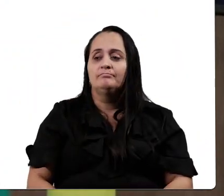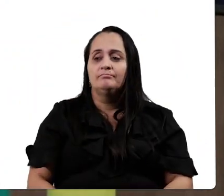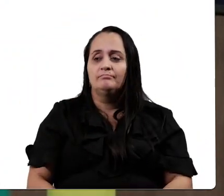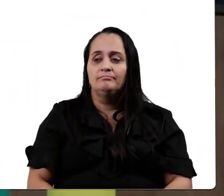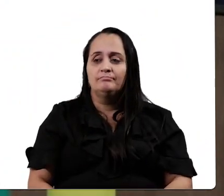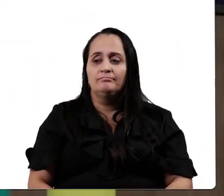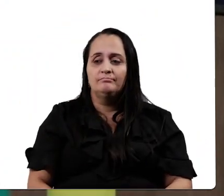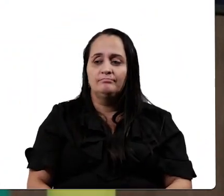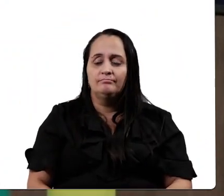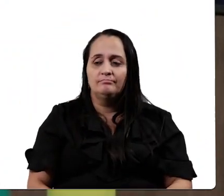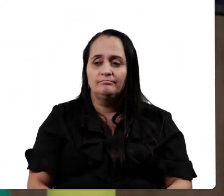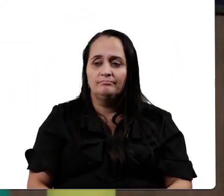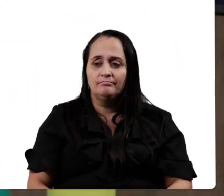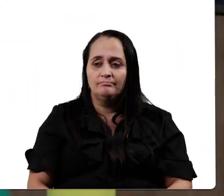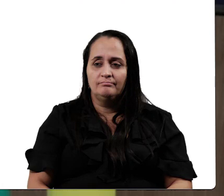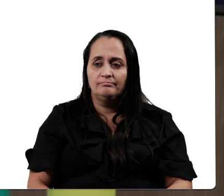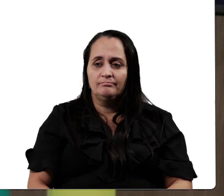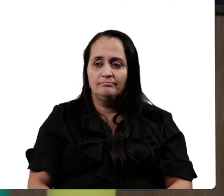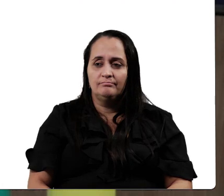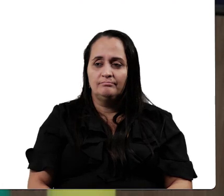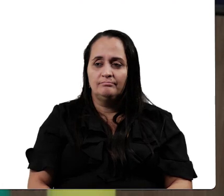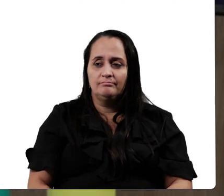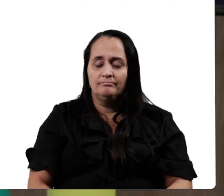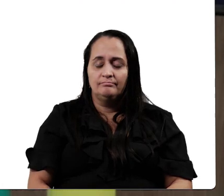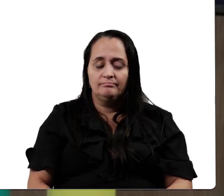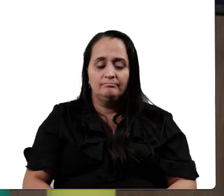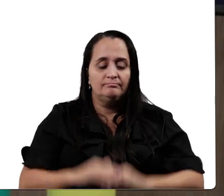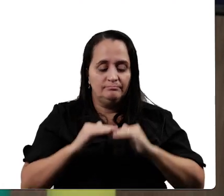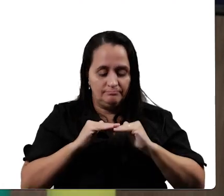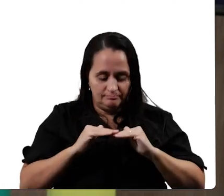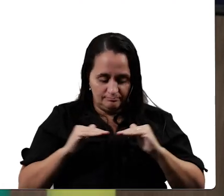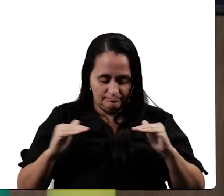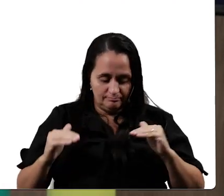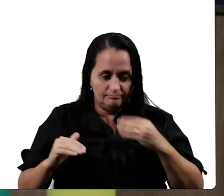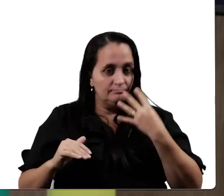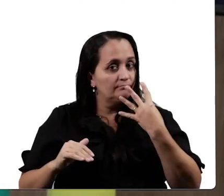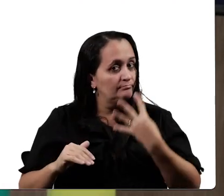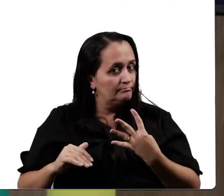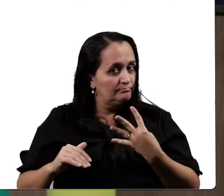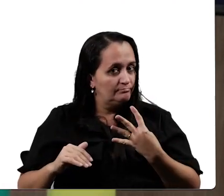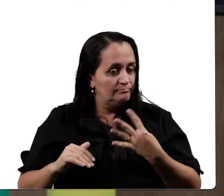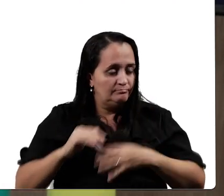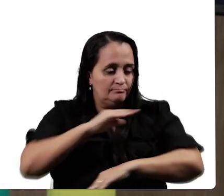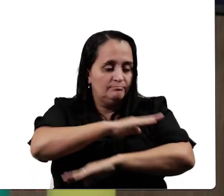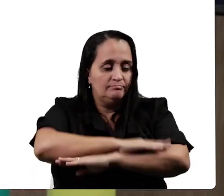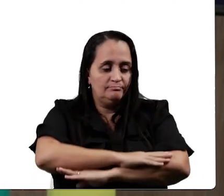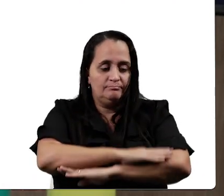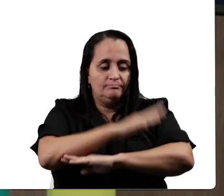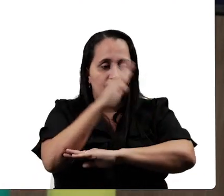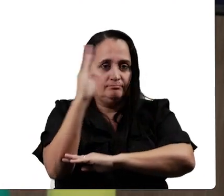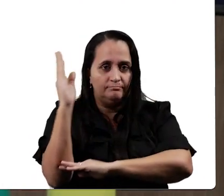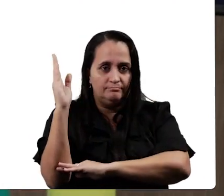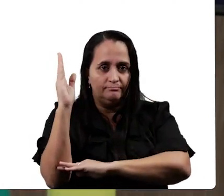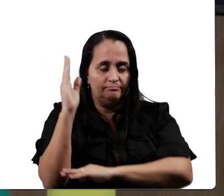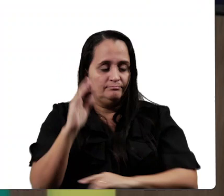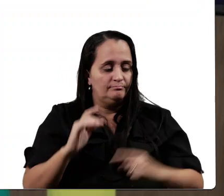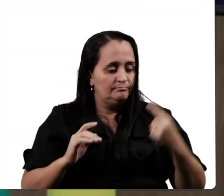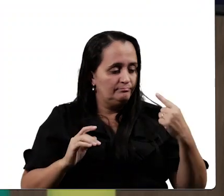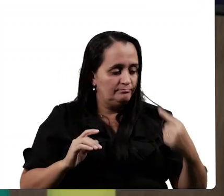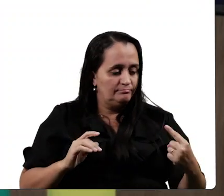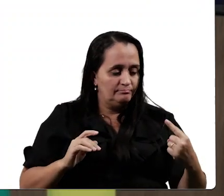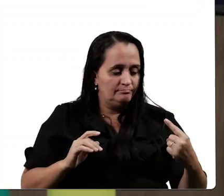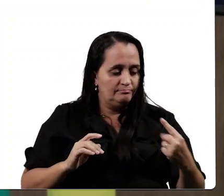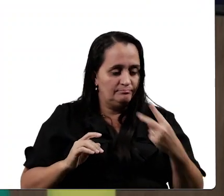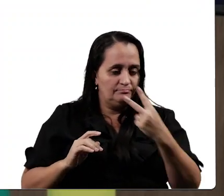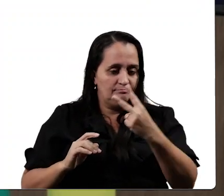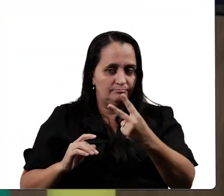em cada andar tem quatro apartamento olha vamos ver que cada janelinha seria de um apartamento olha aqui no primeiro